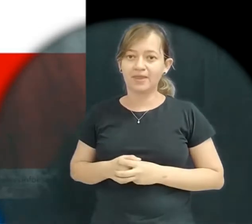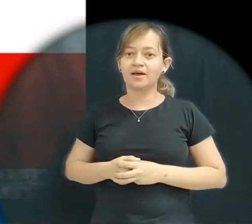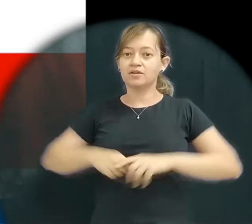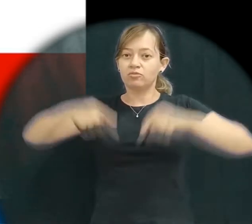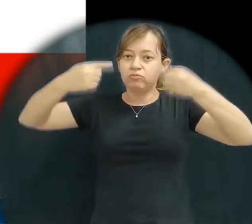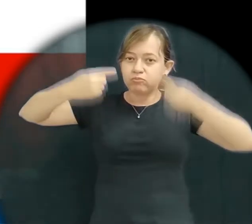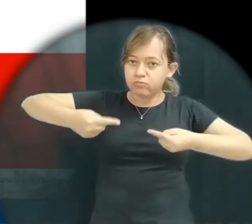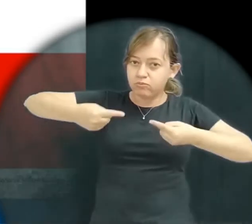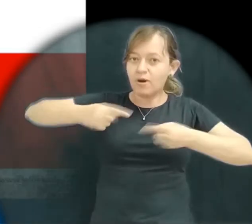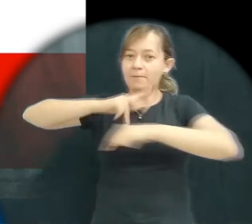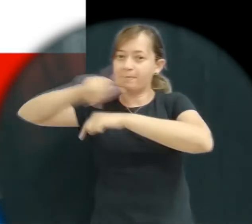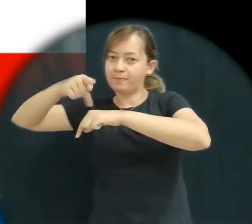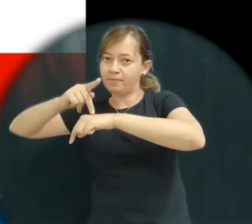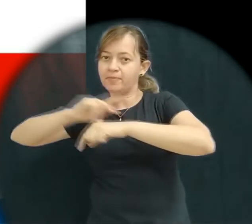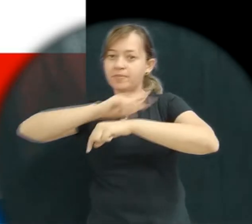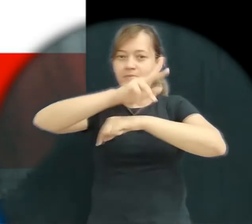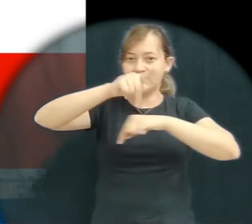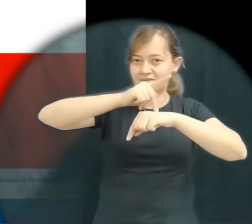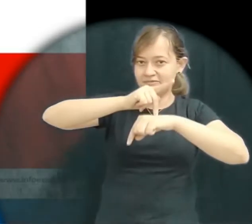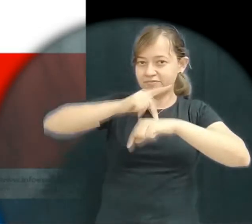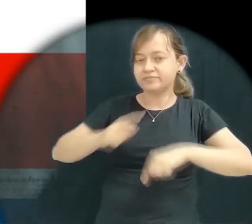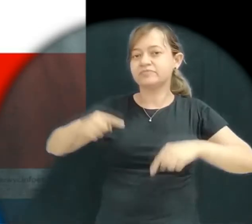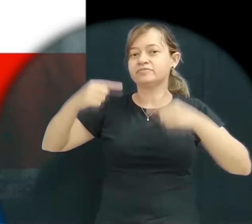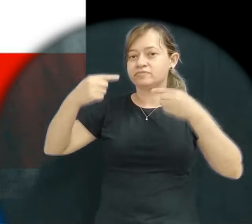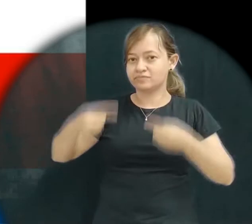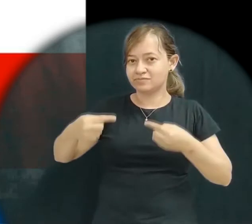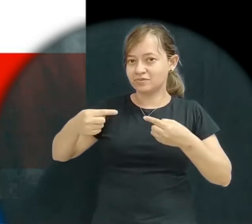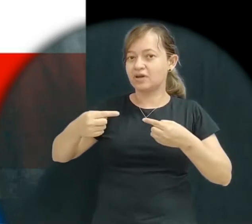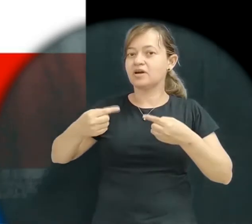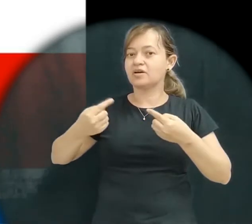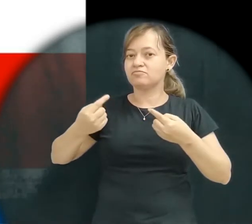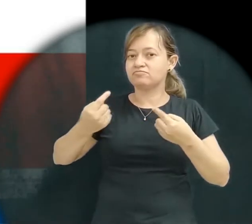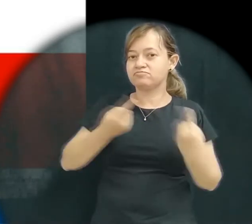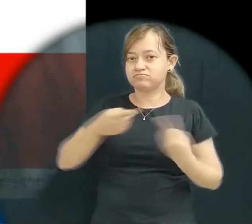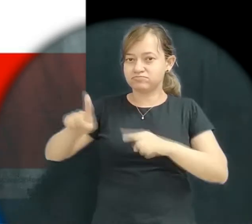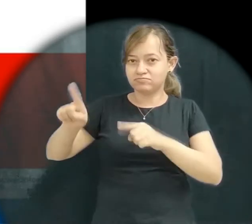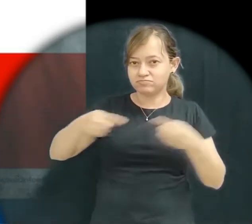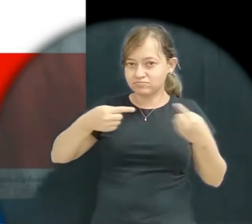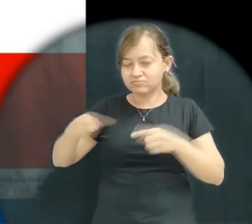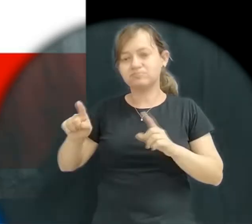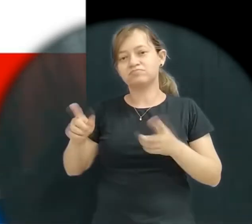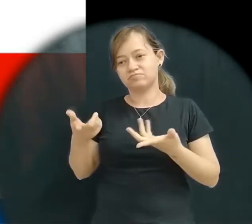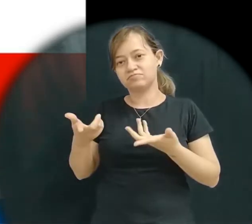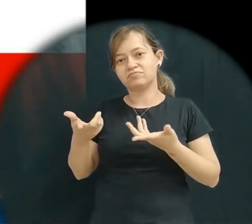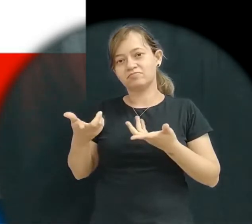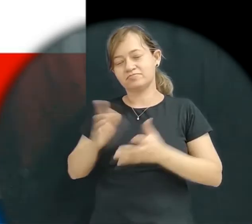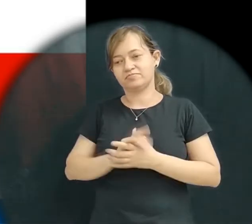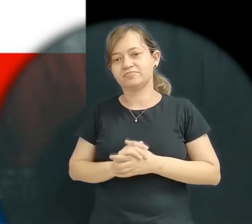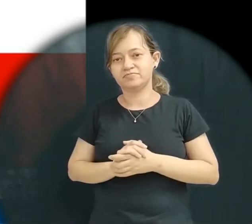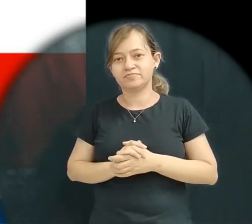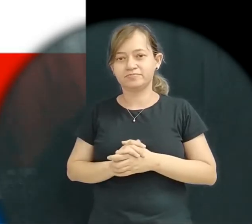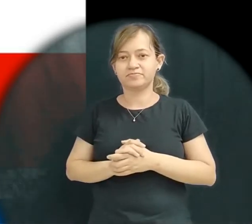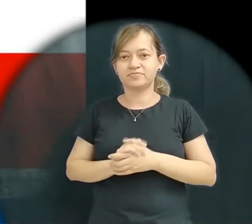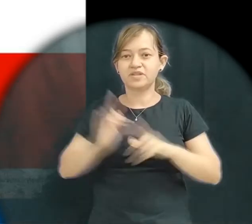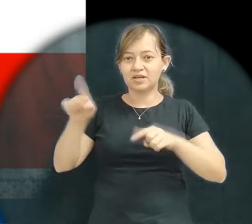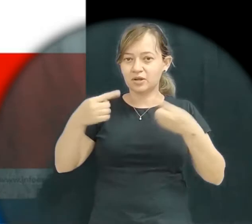retaliação direta entre um país e o outro com as ofensas que jogavam um sobre o outro. Então,